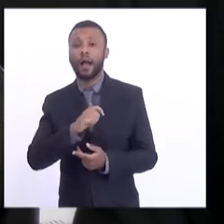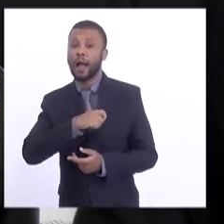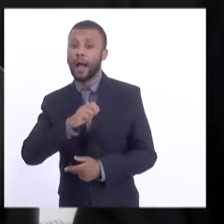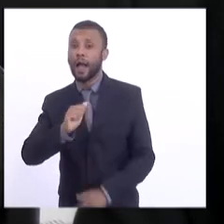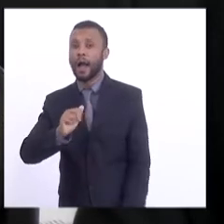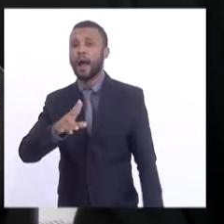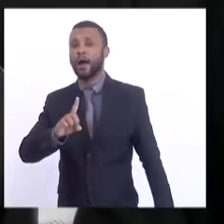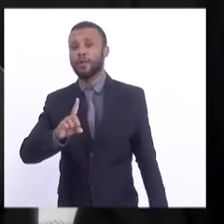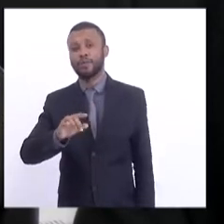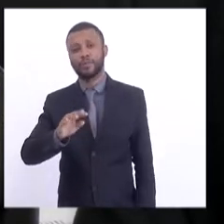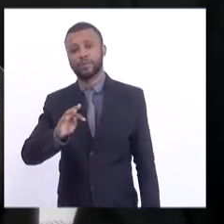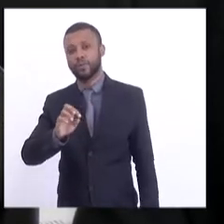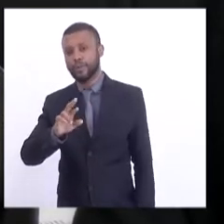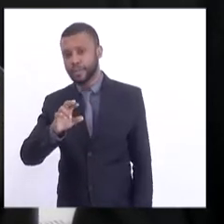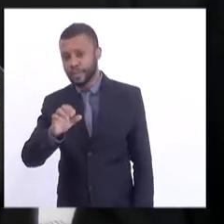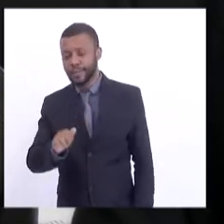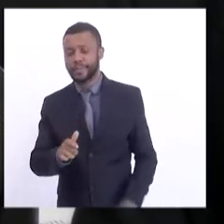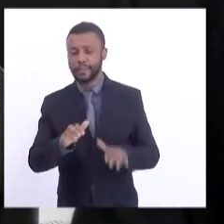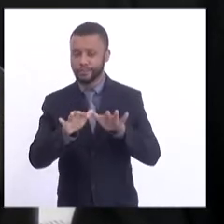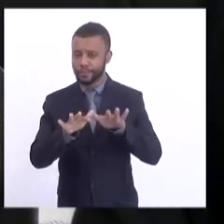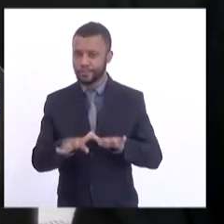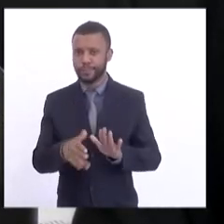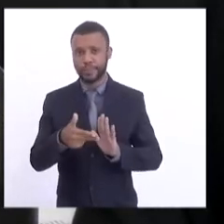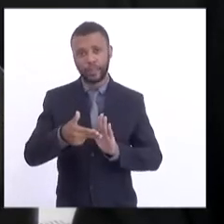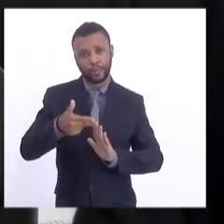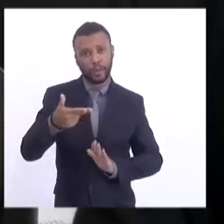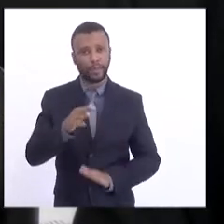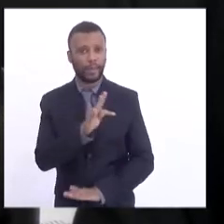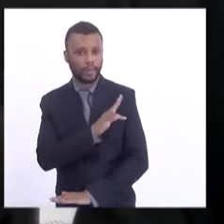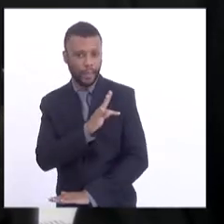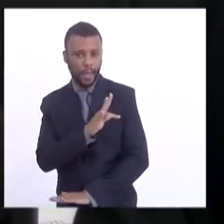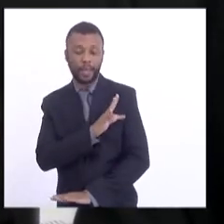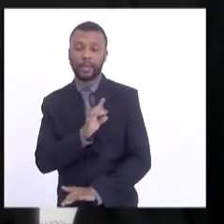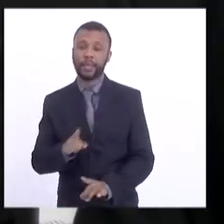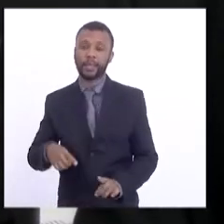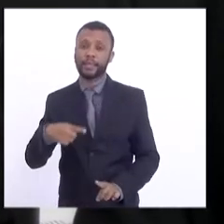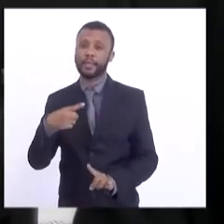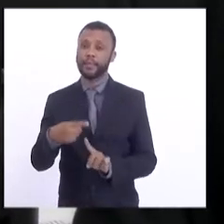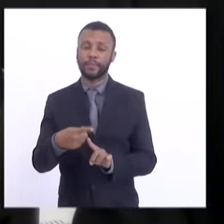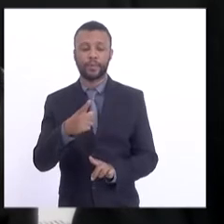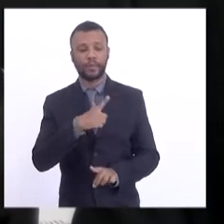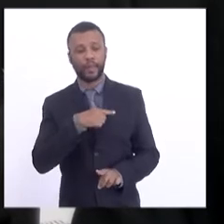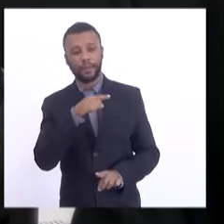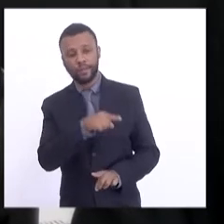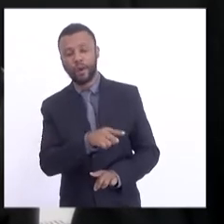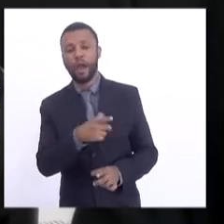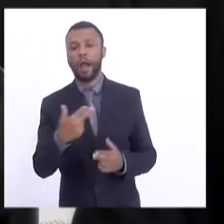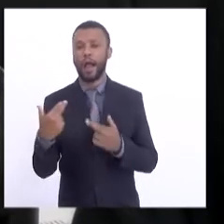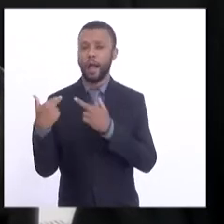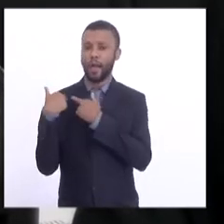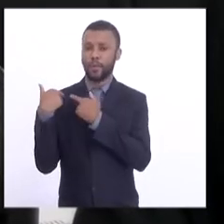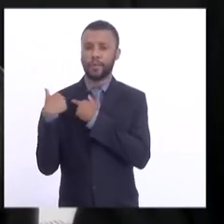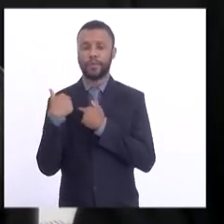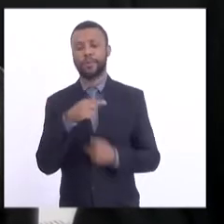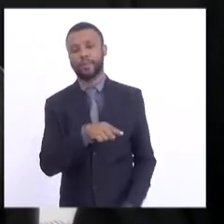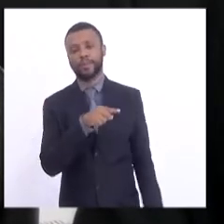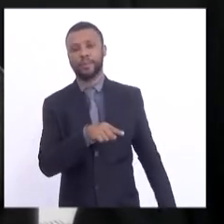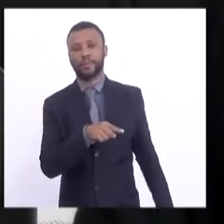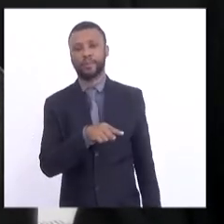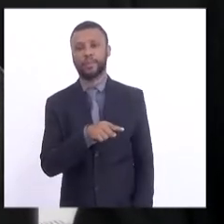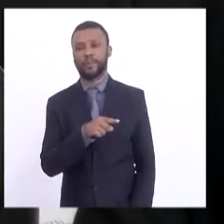dentro da sua técnica e depois a responsabilização haverá responsabilização